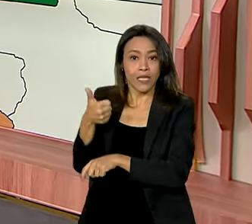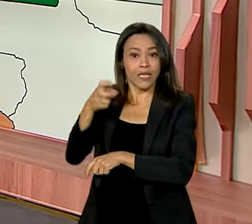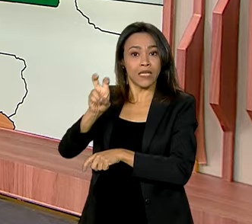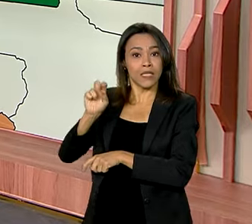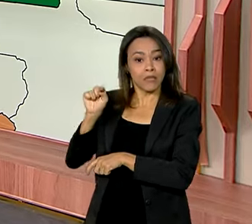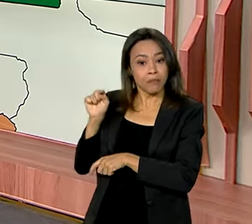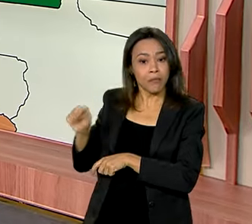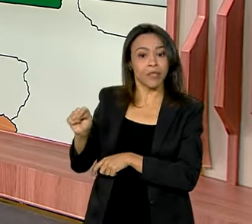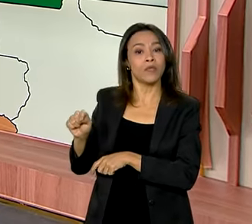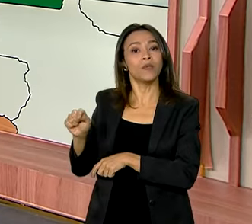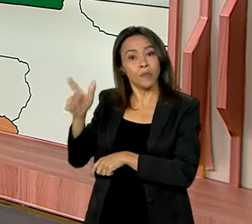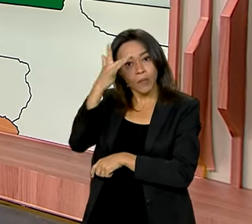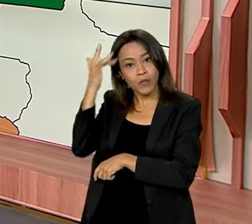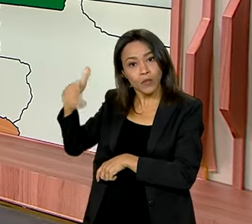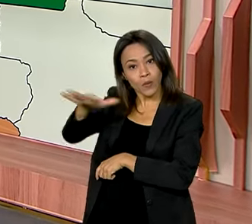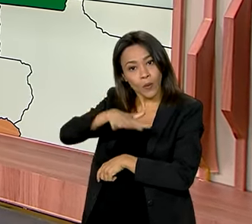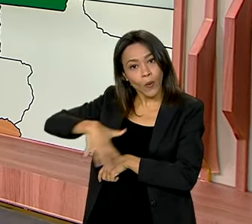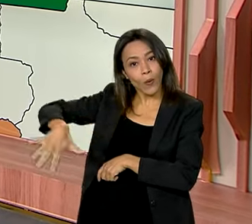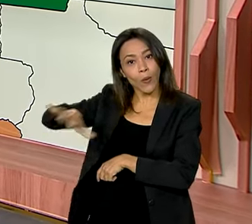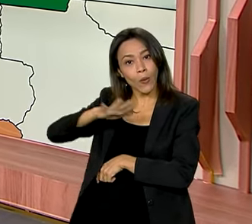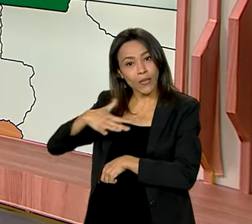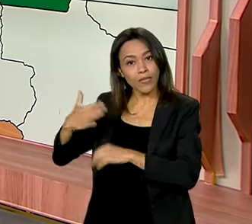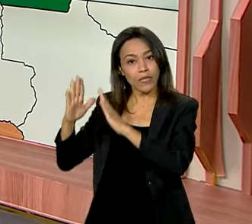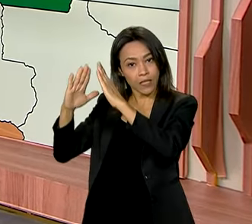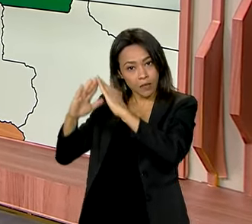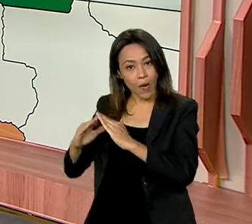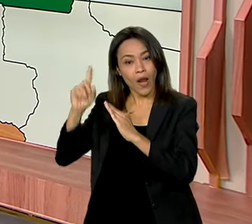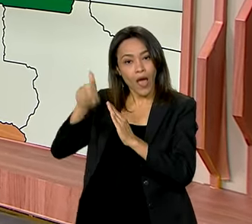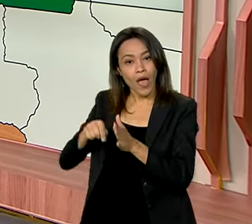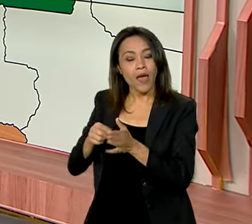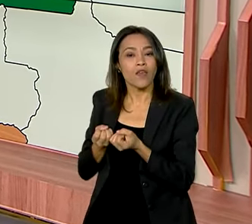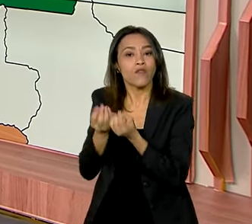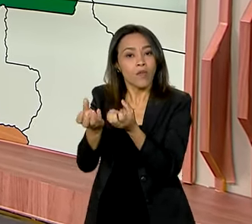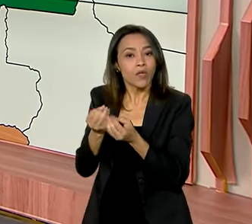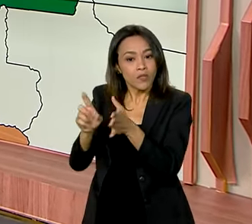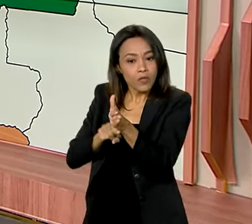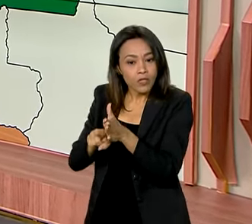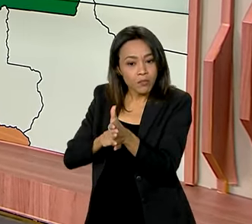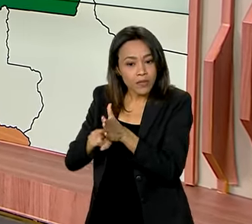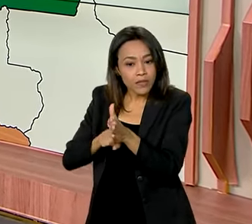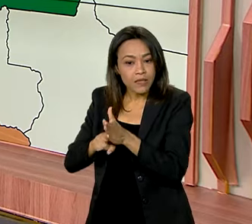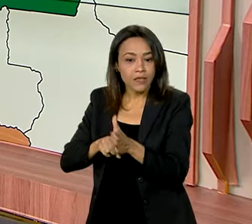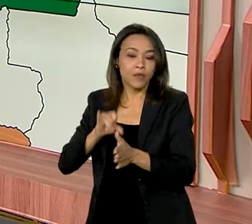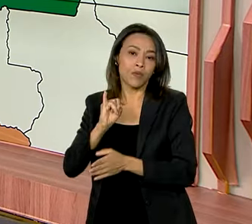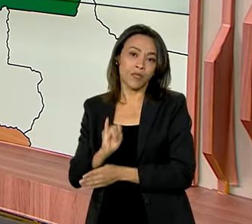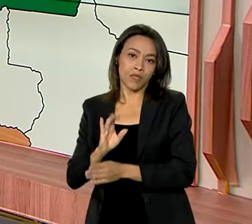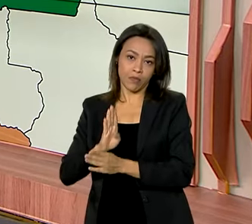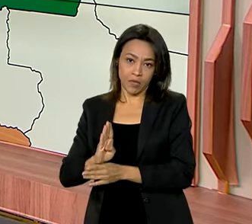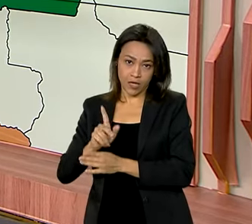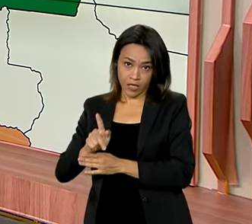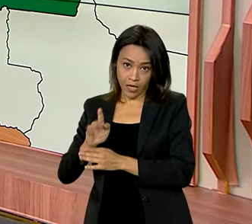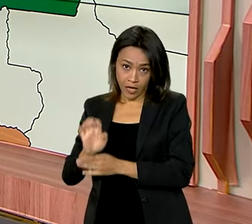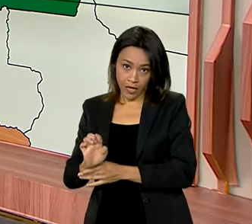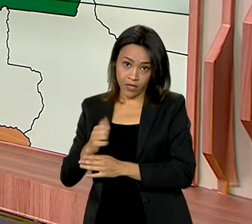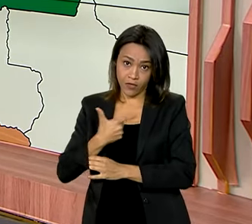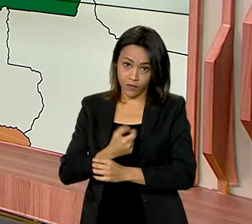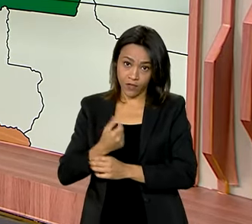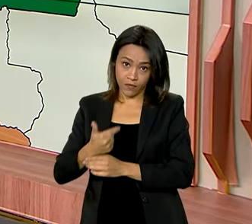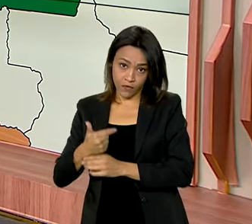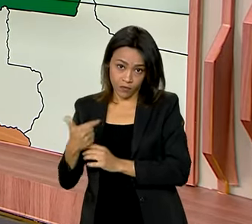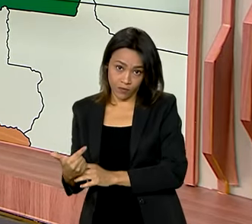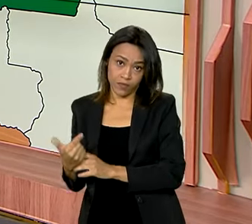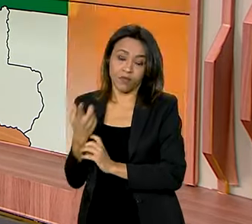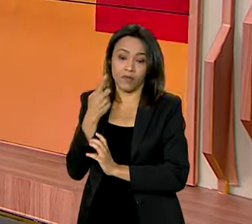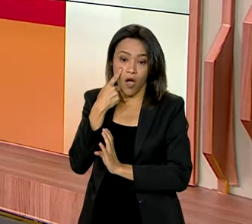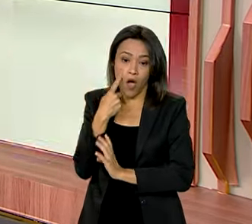mil habitantes, isso de acordo com os dados do censo do IBGE de 2022. Vamos